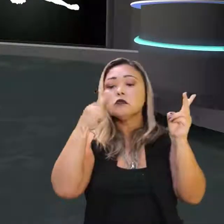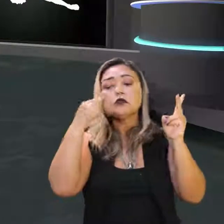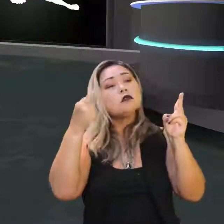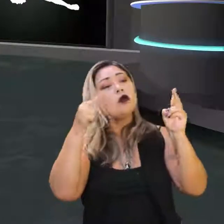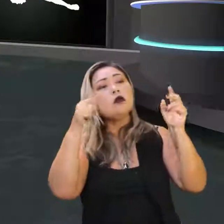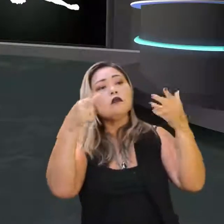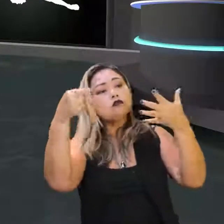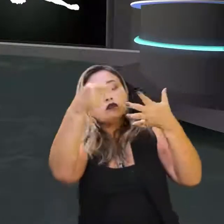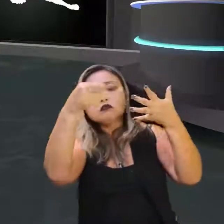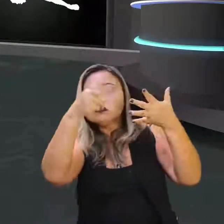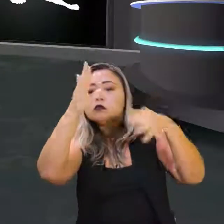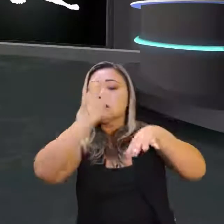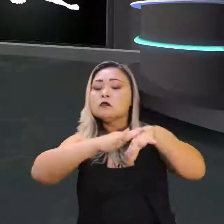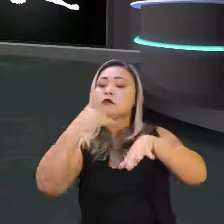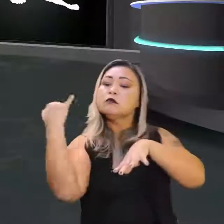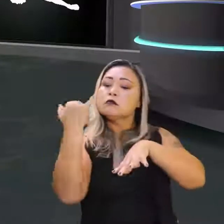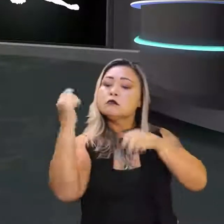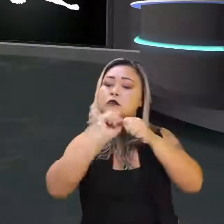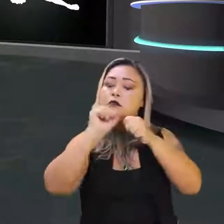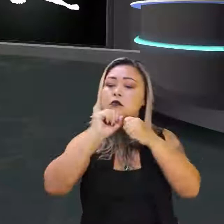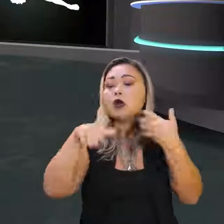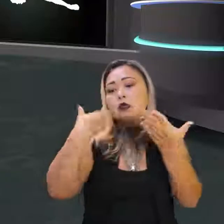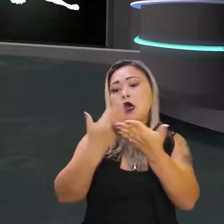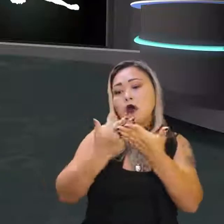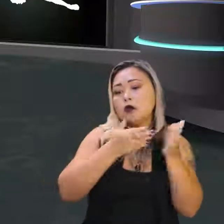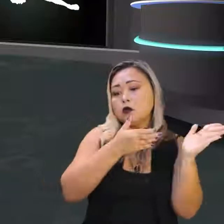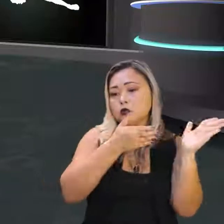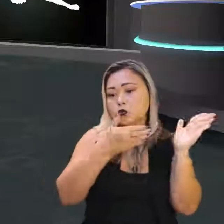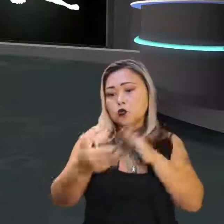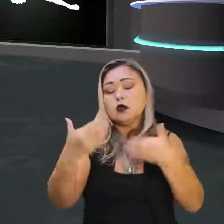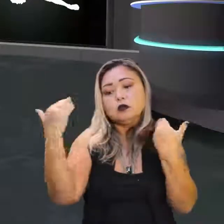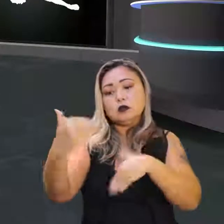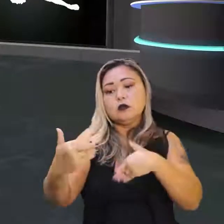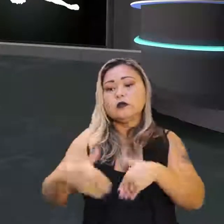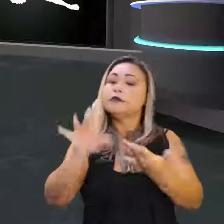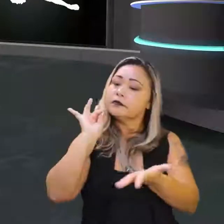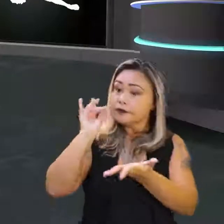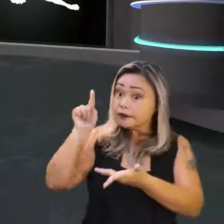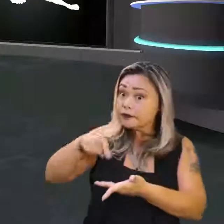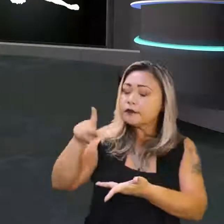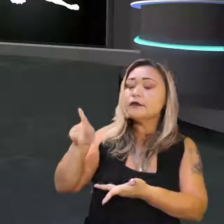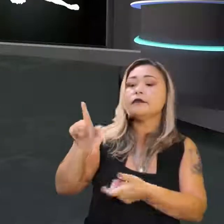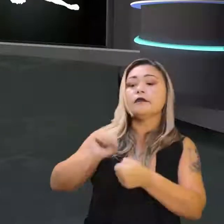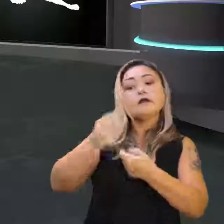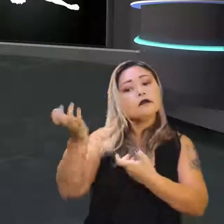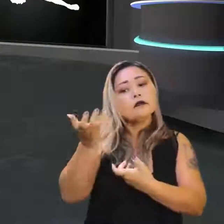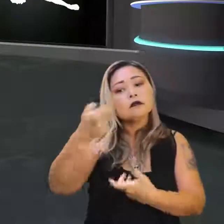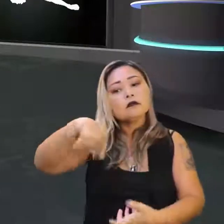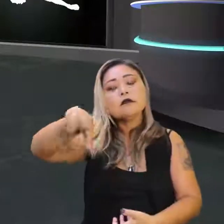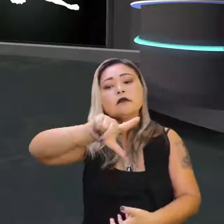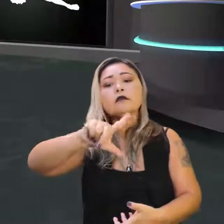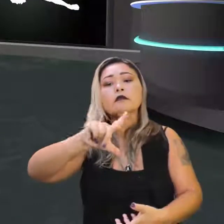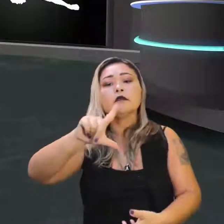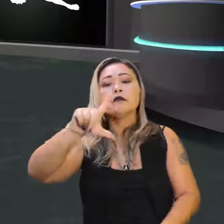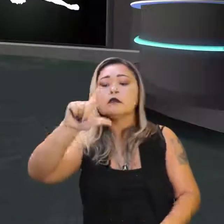destacando aí as aulas que nós vamos abordar durante a avaliação, não é, professor? É verdade. Esperamos que realmente